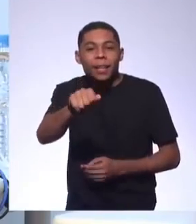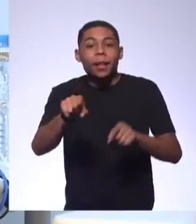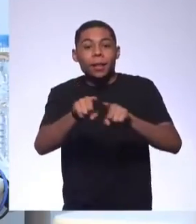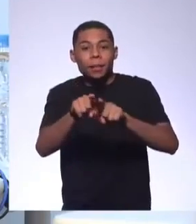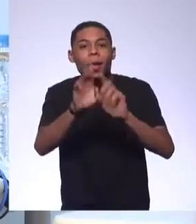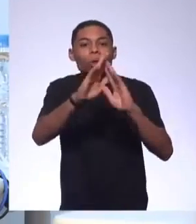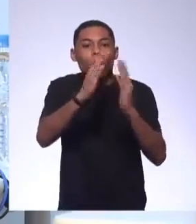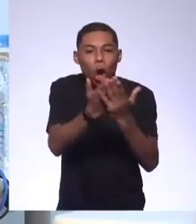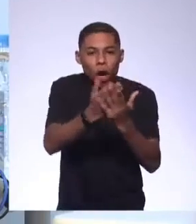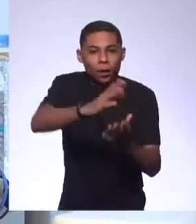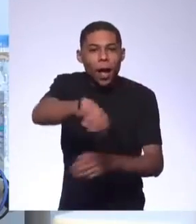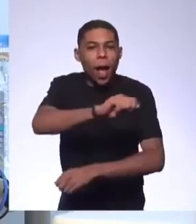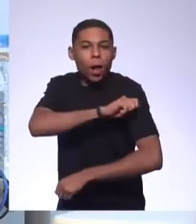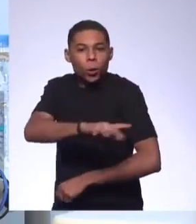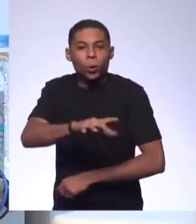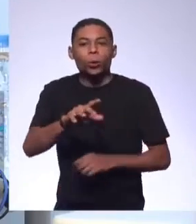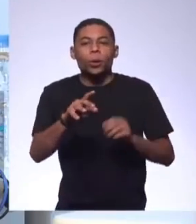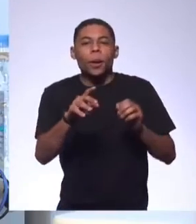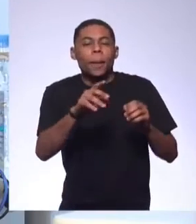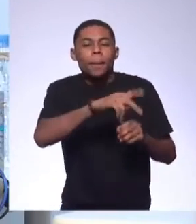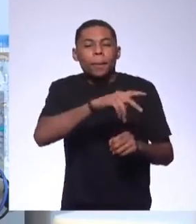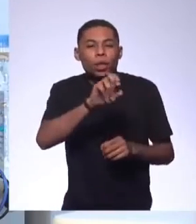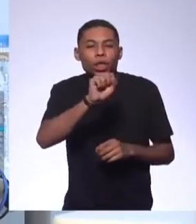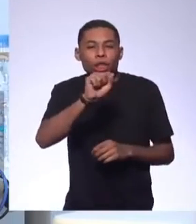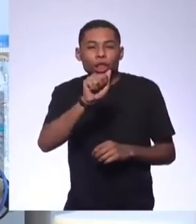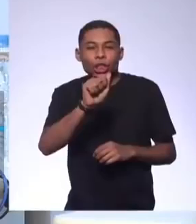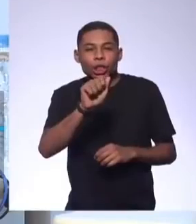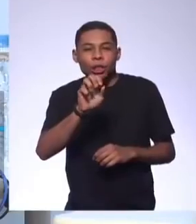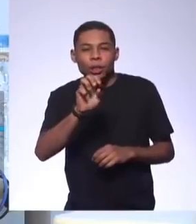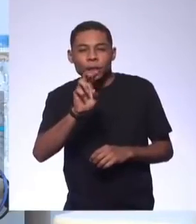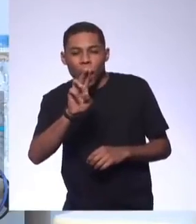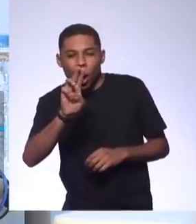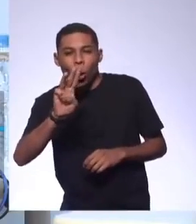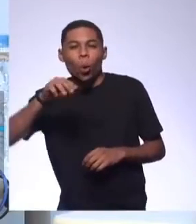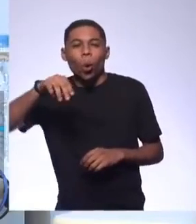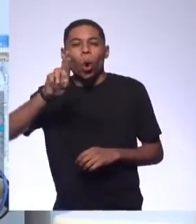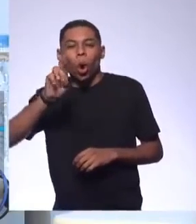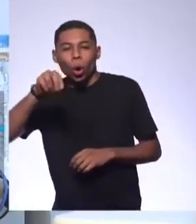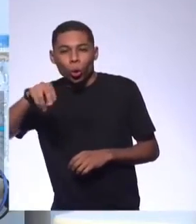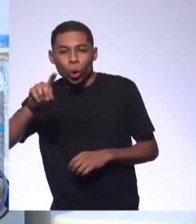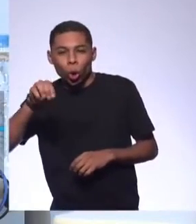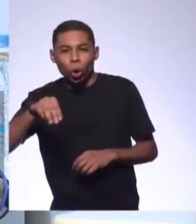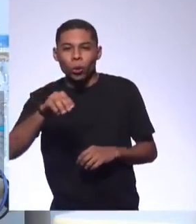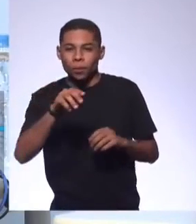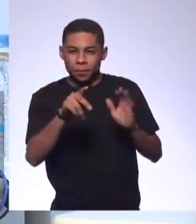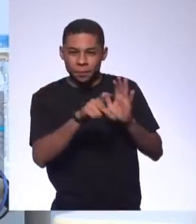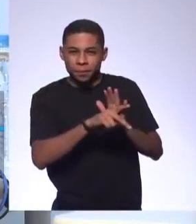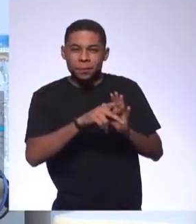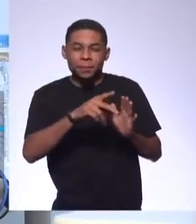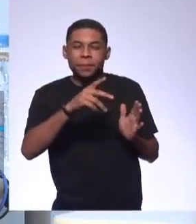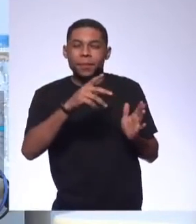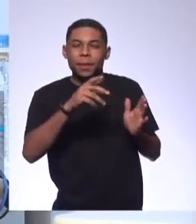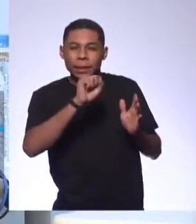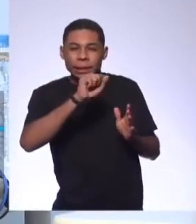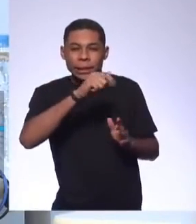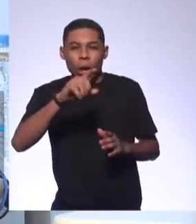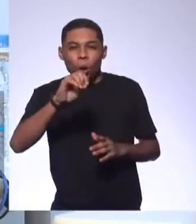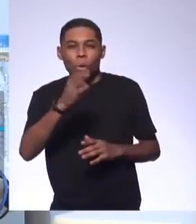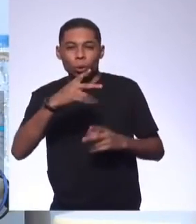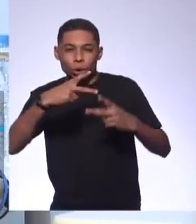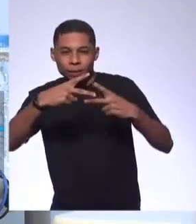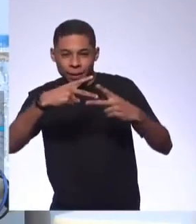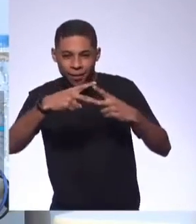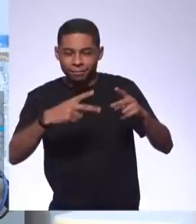da Escola Estadual Marechal Rondon de São José dos Campos. O professor Claudemir, que sempre está prestigiando as nossas